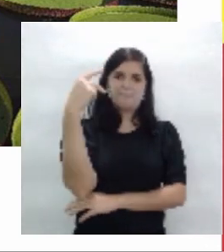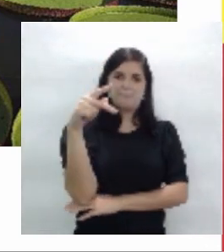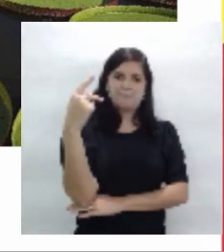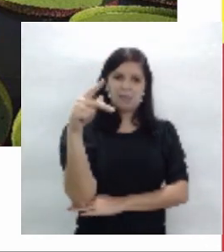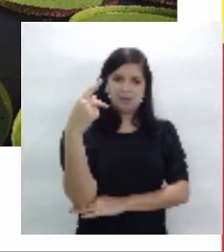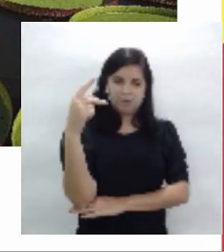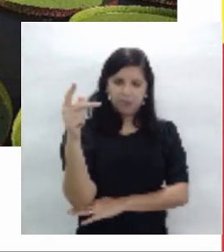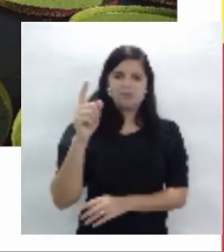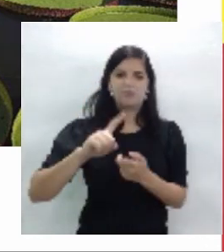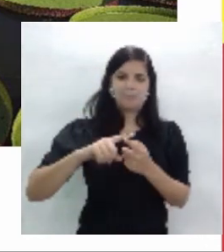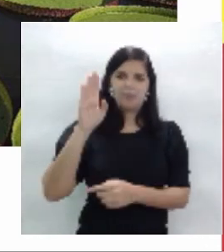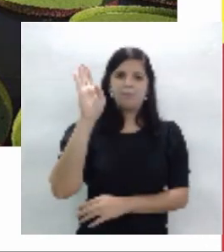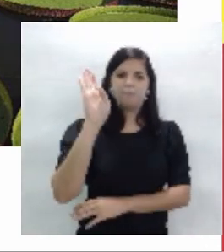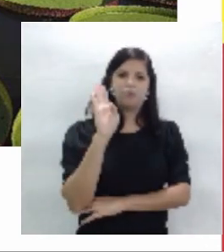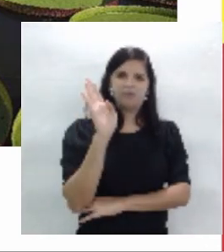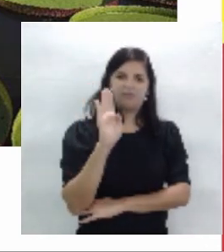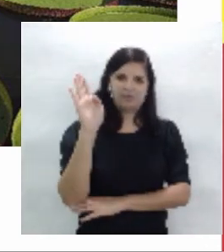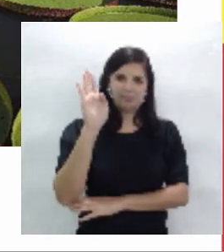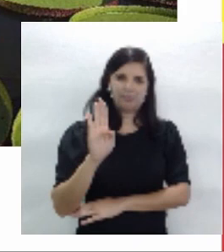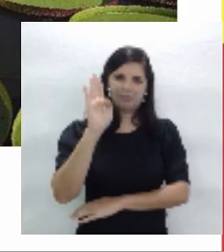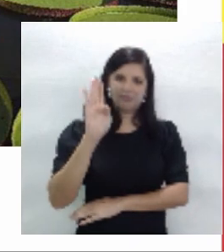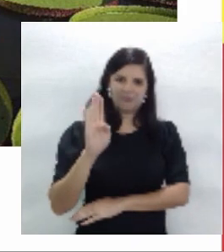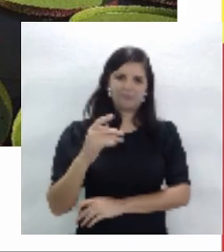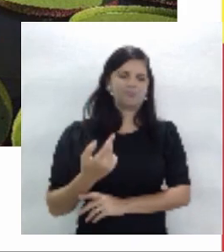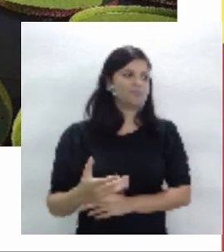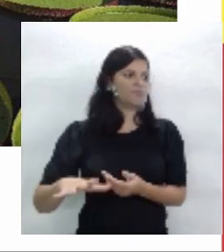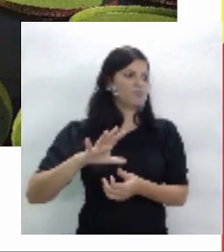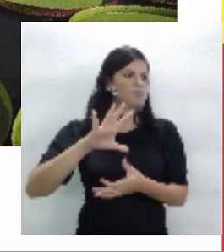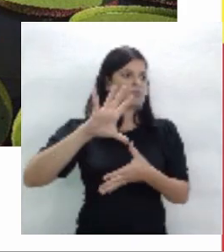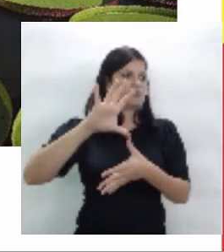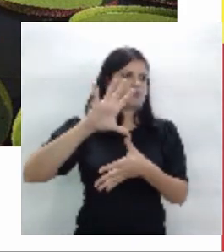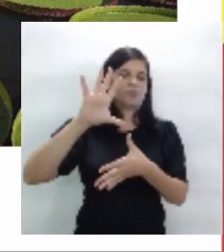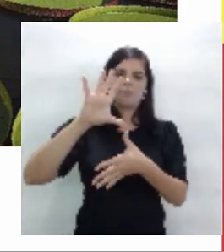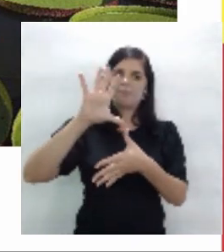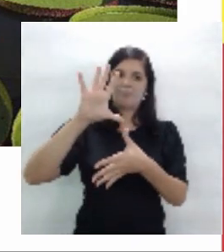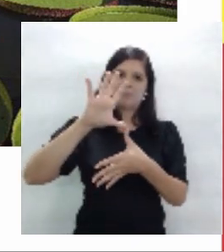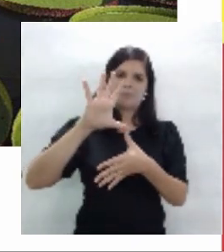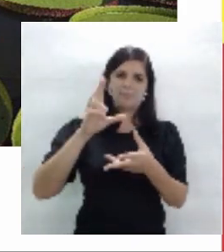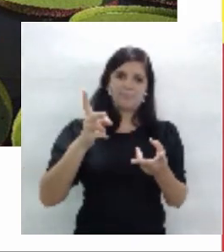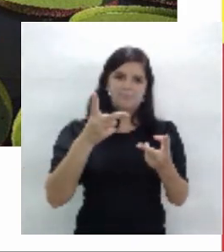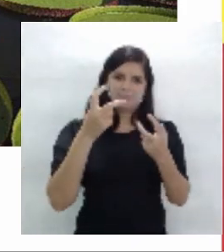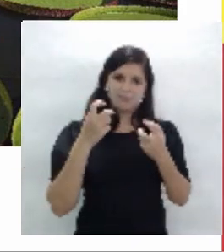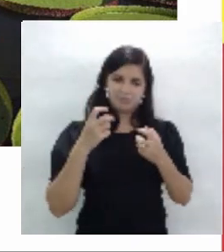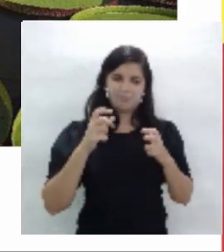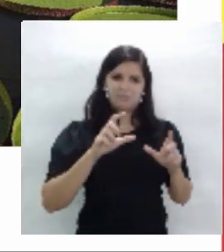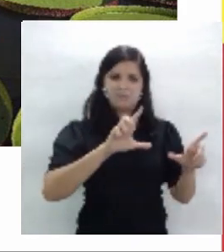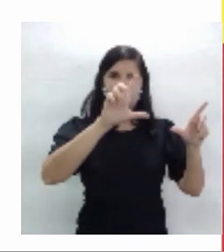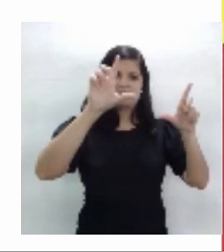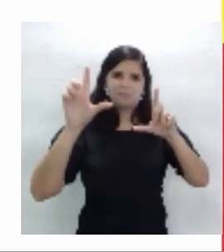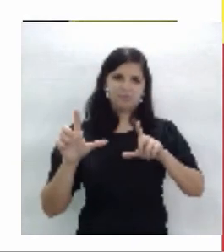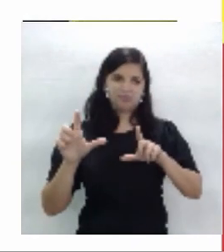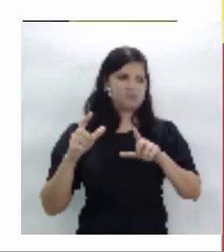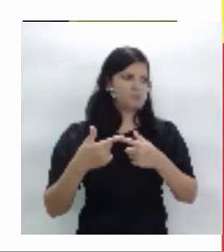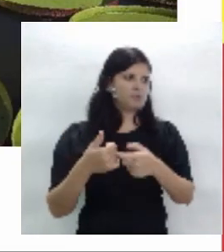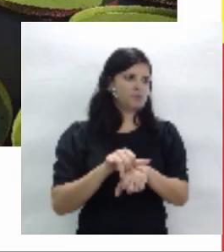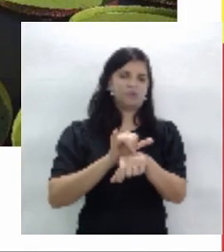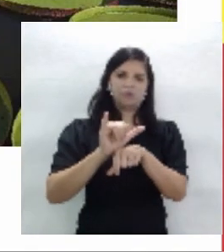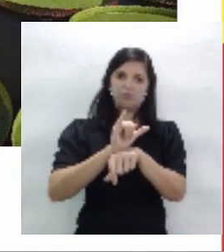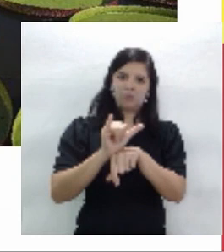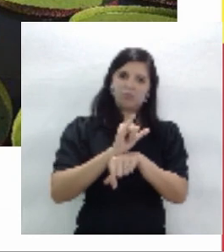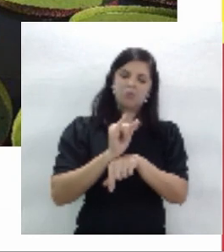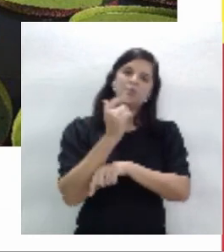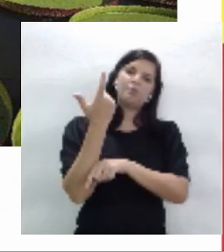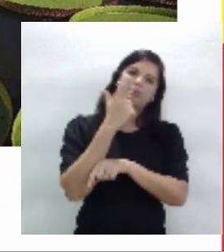e leste da Bolívia. Então, no mapa, você vê, né, se você tiver com a imagem na tela no YouTube,